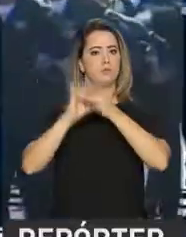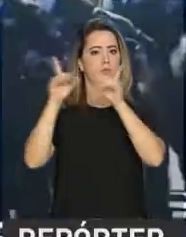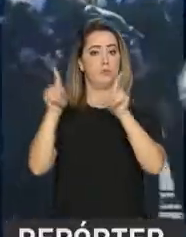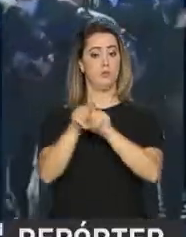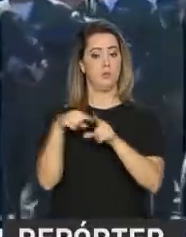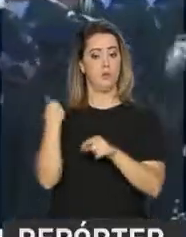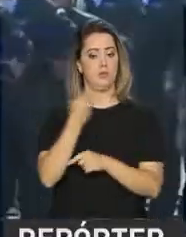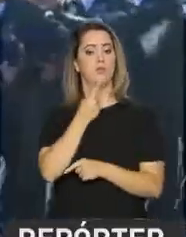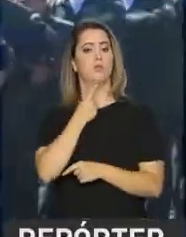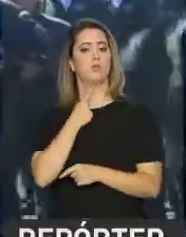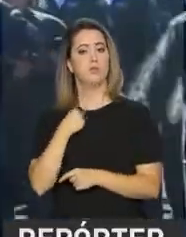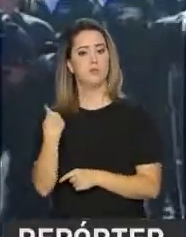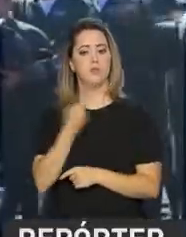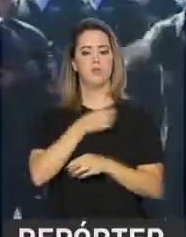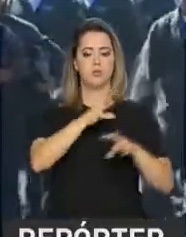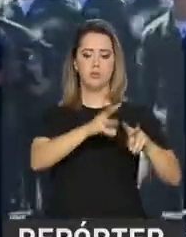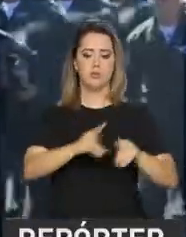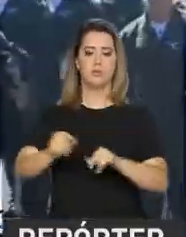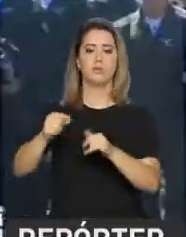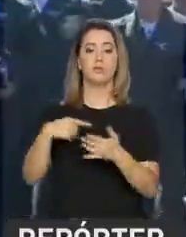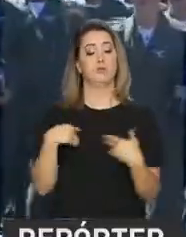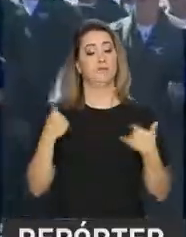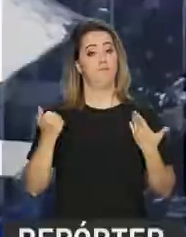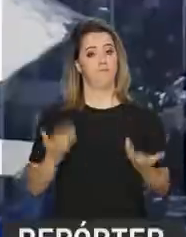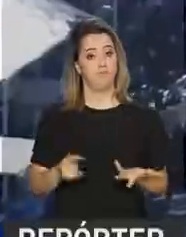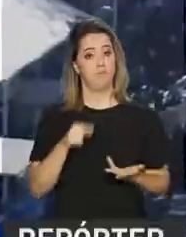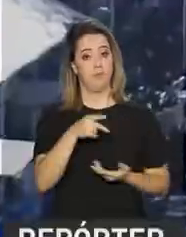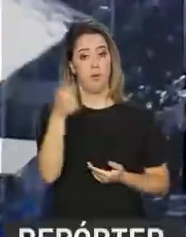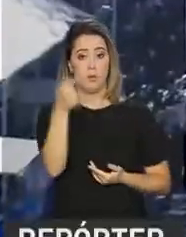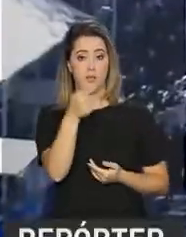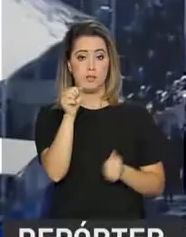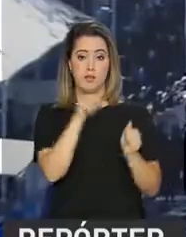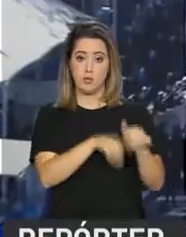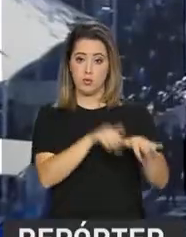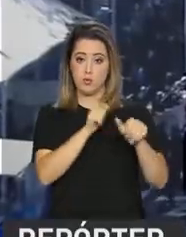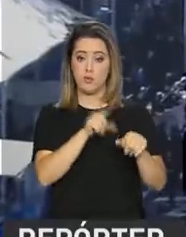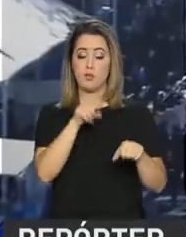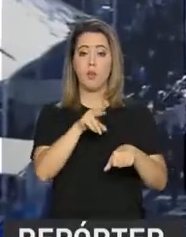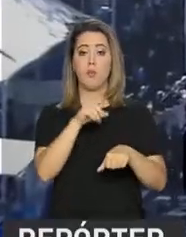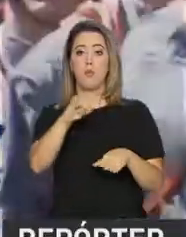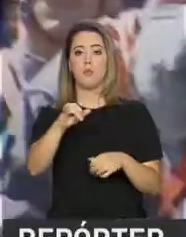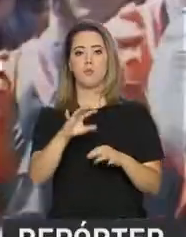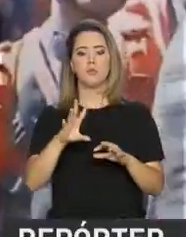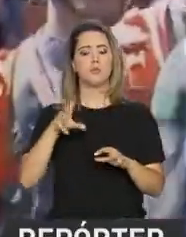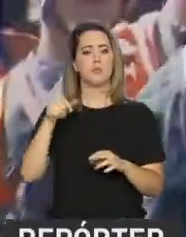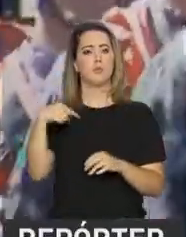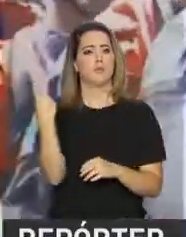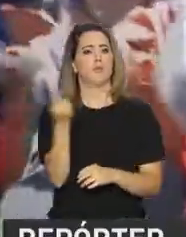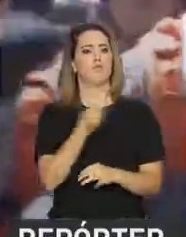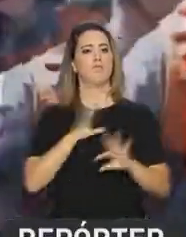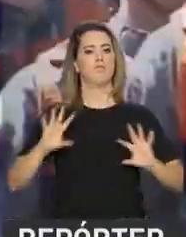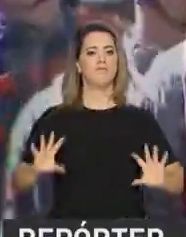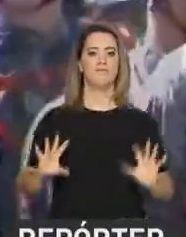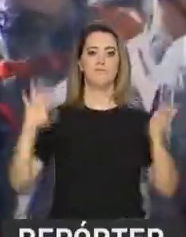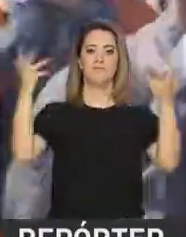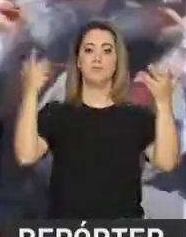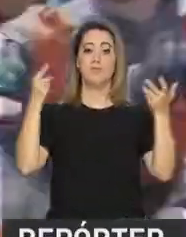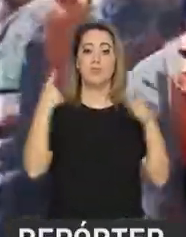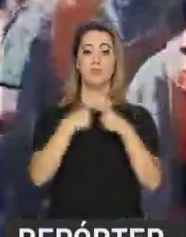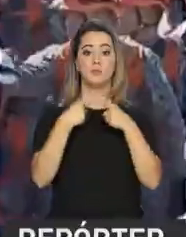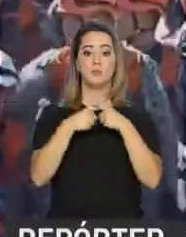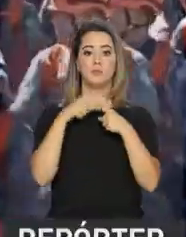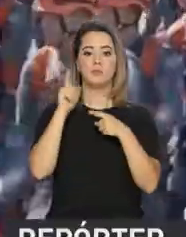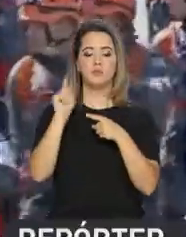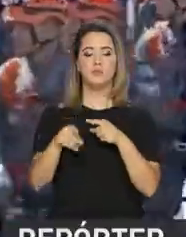interesses do nosso território por isso o sete de setembro é uma data para todos comemorar porque